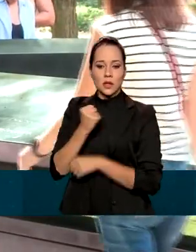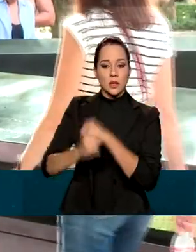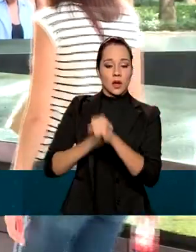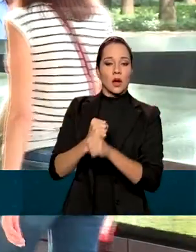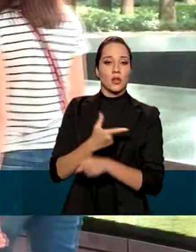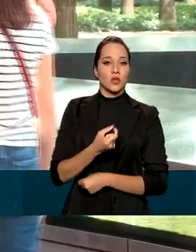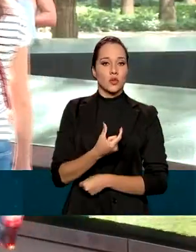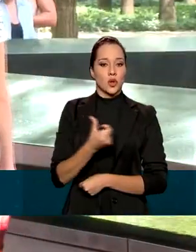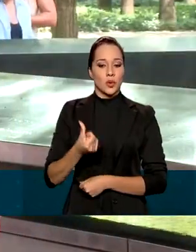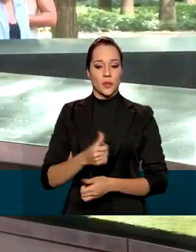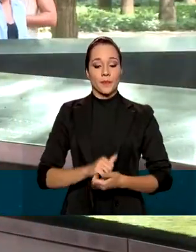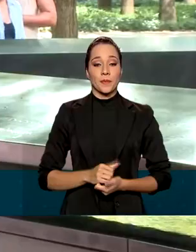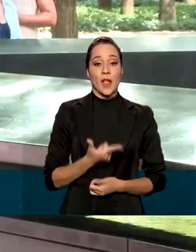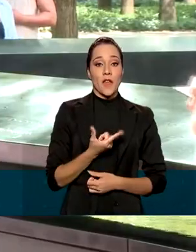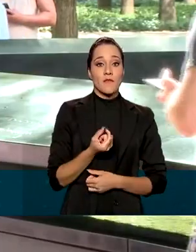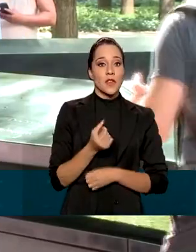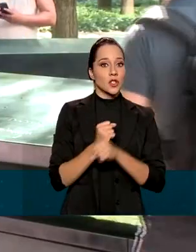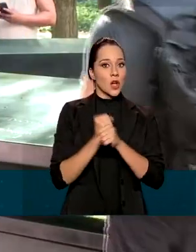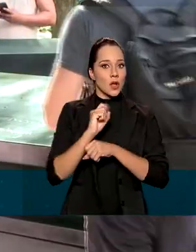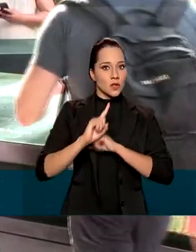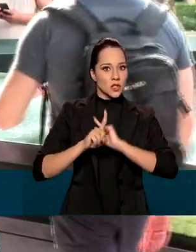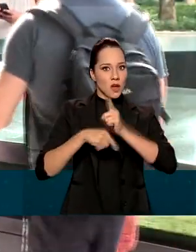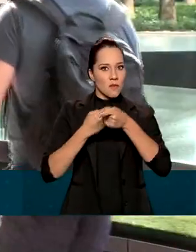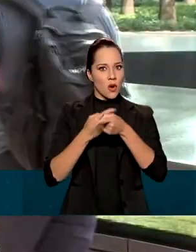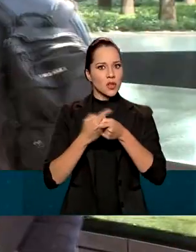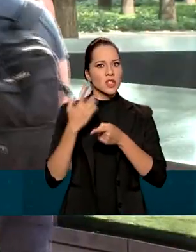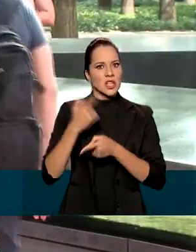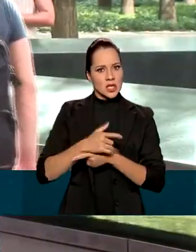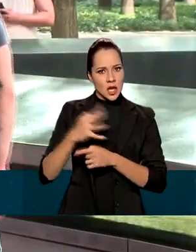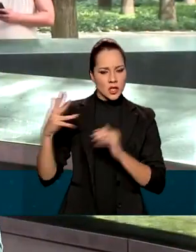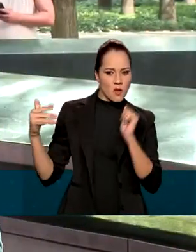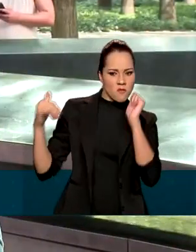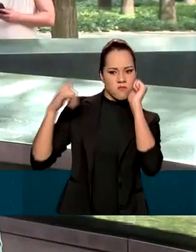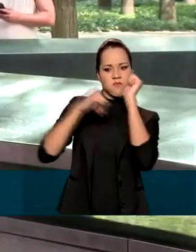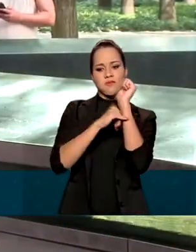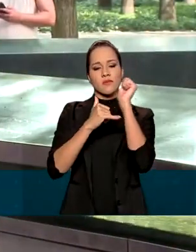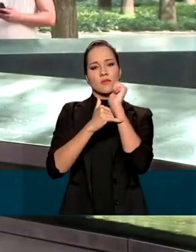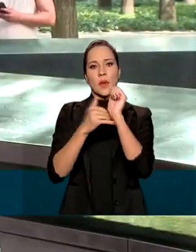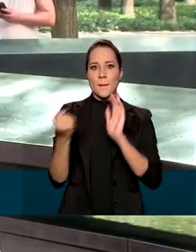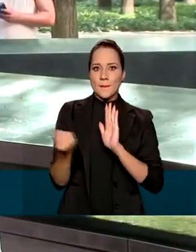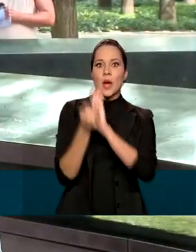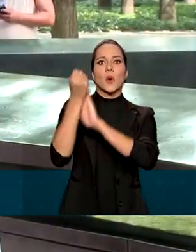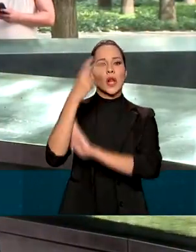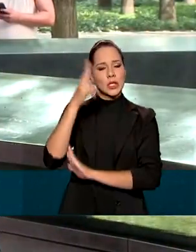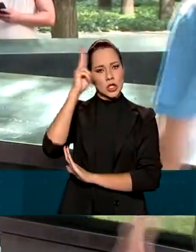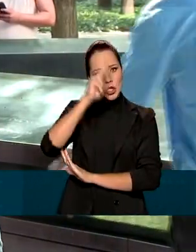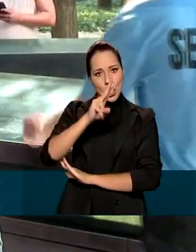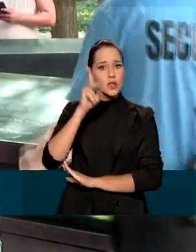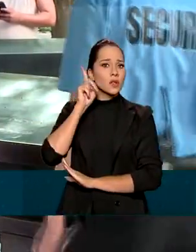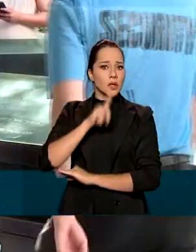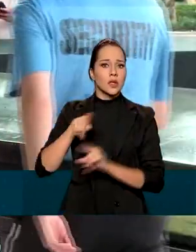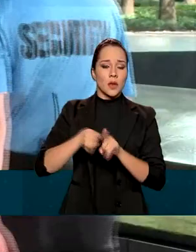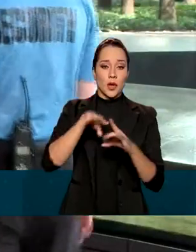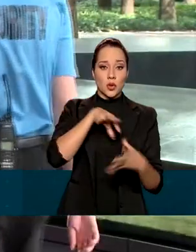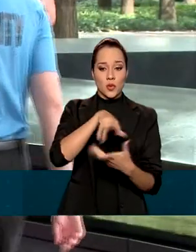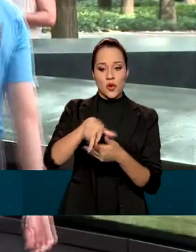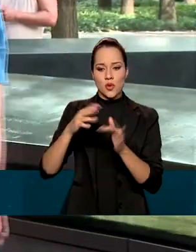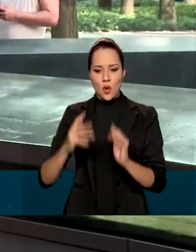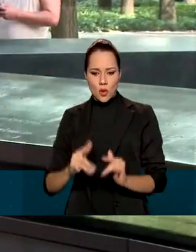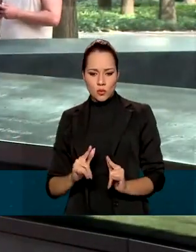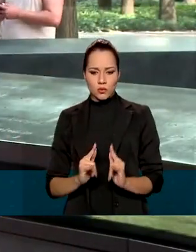e vinte anos depois após o atentado que marcou a história nos Estados Unidos e do mundo o